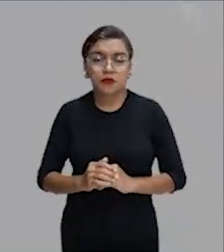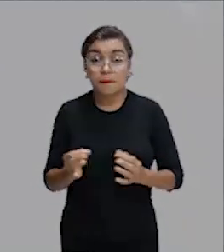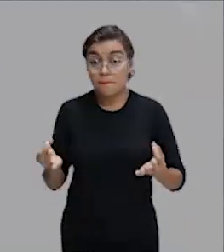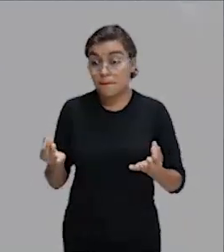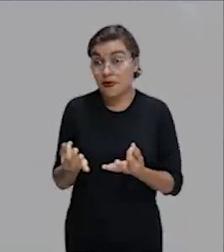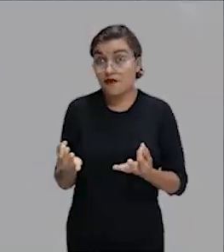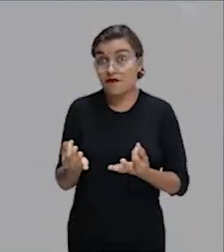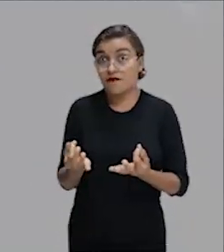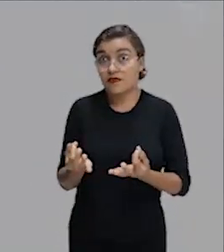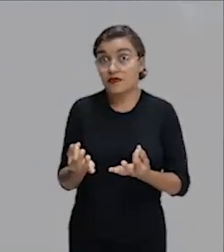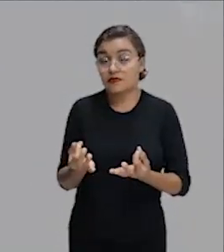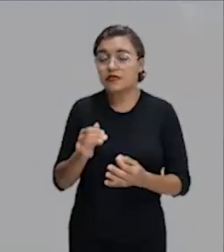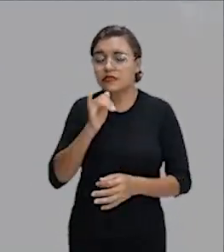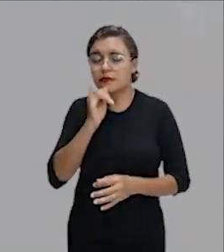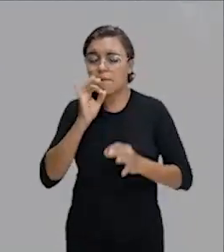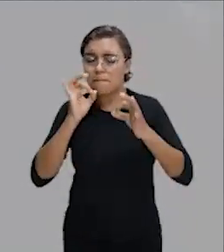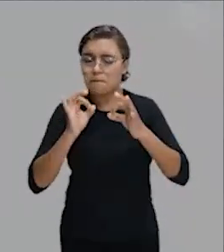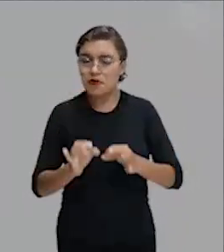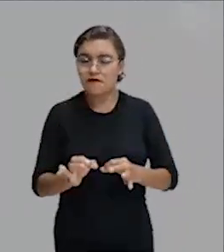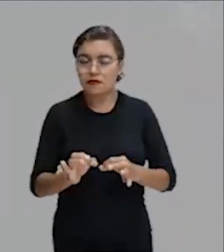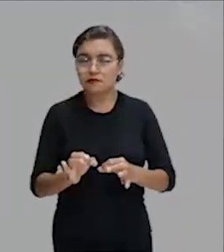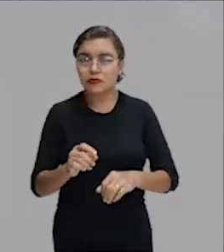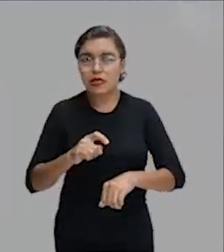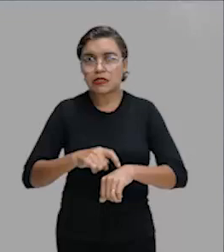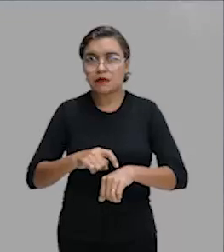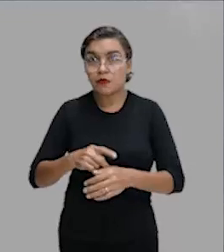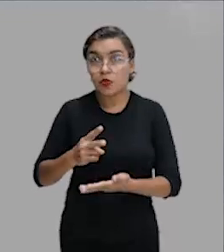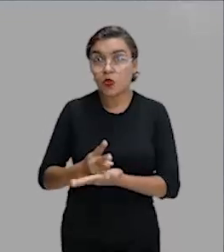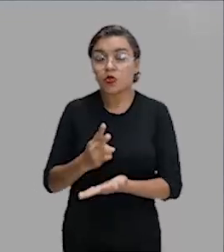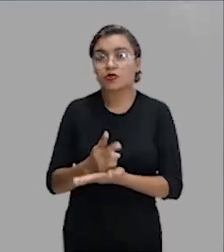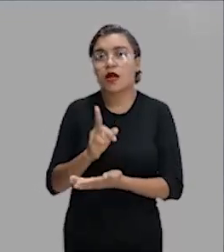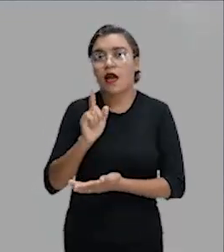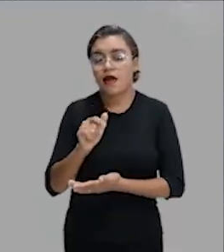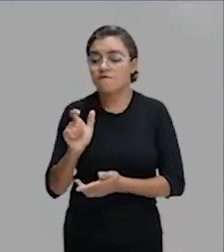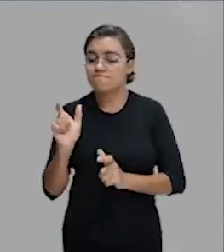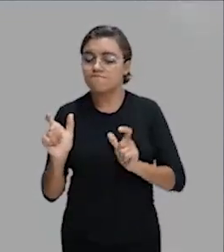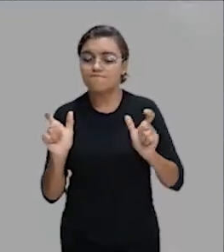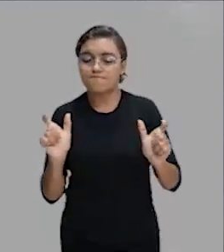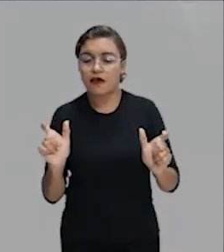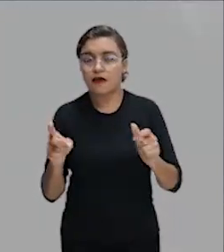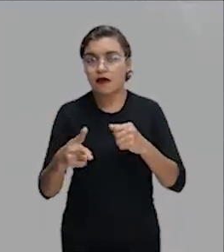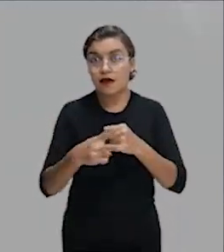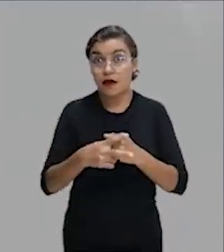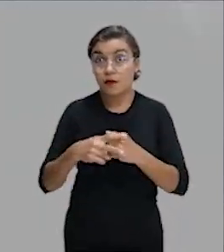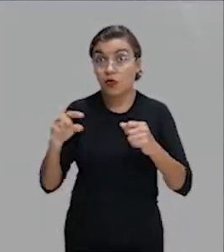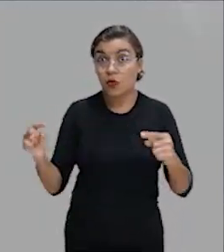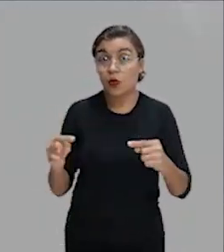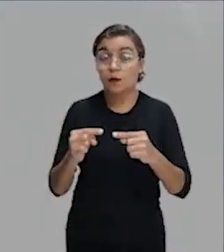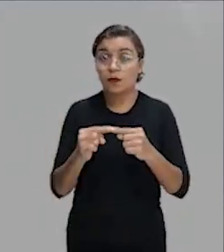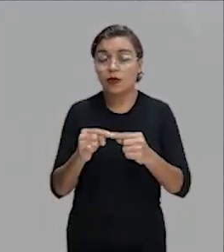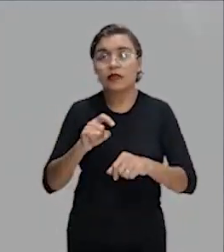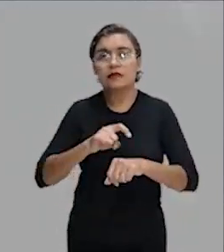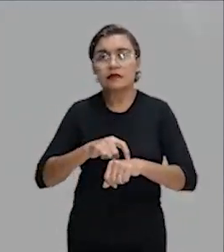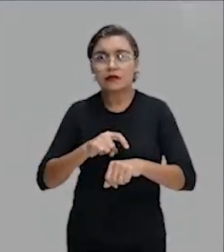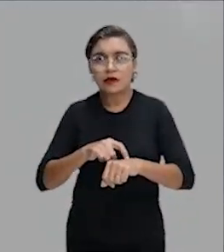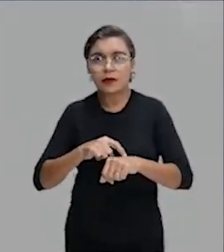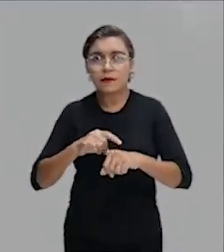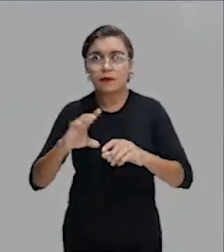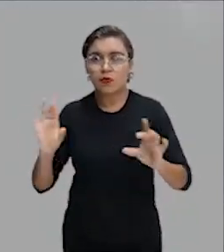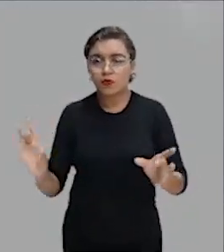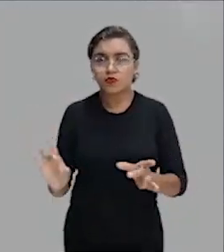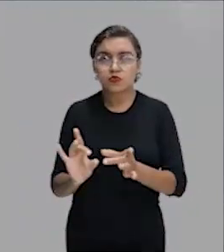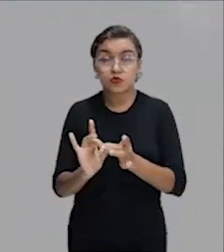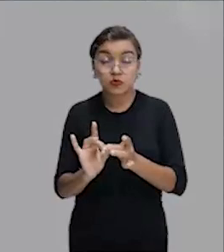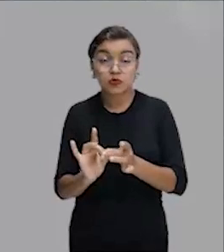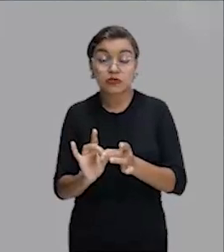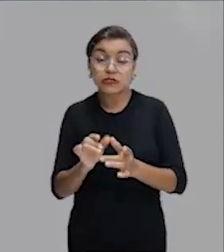perfeitos ou de tempos contínuos, são combinações de verbo. É o que a gente chama de tempo composto. Tá? No caso do